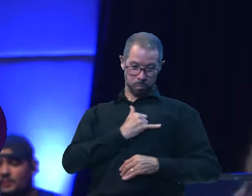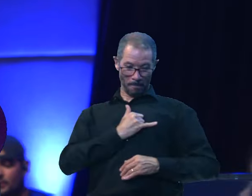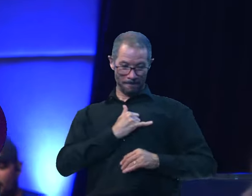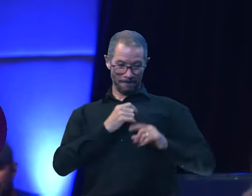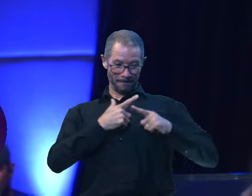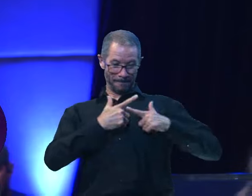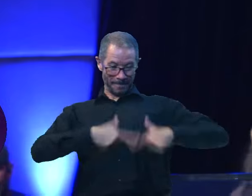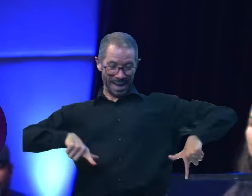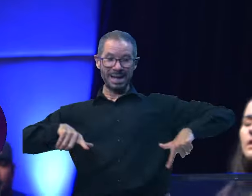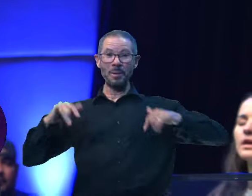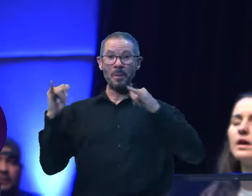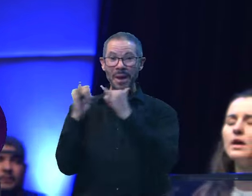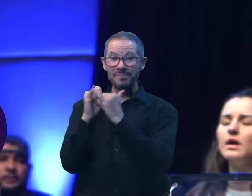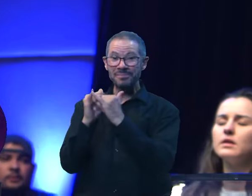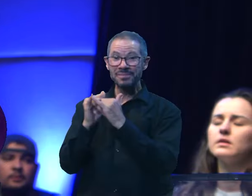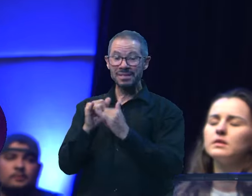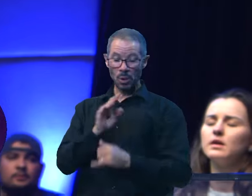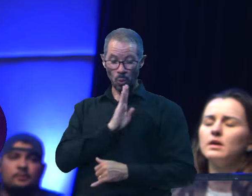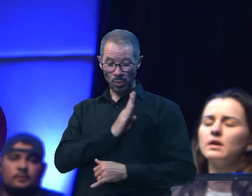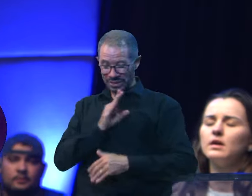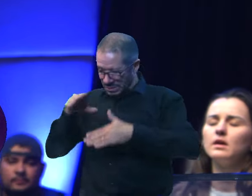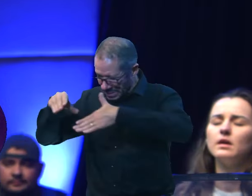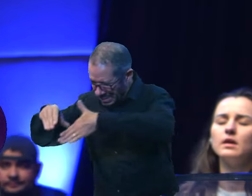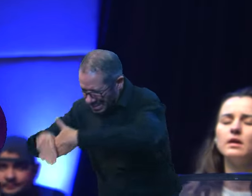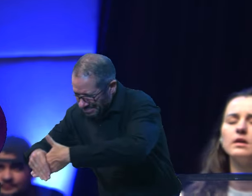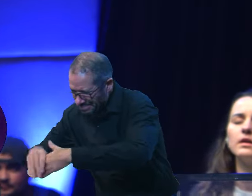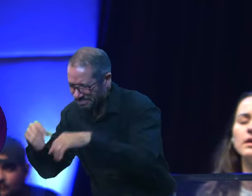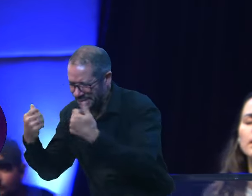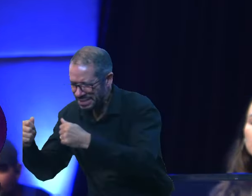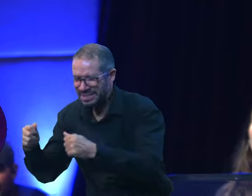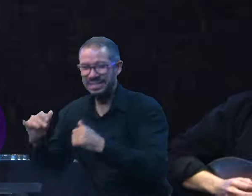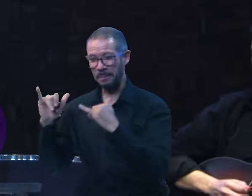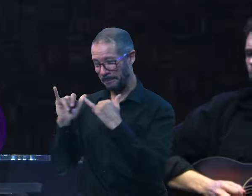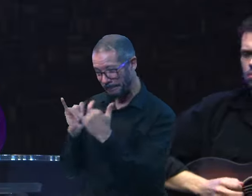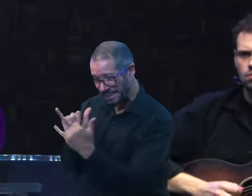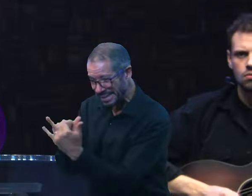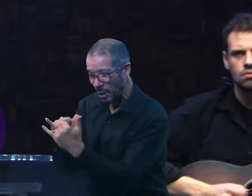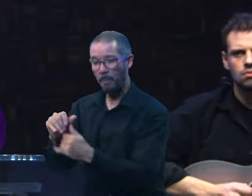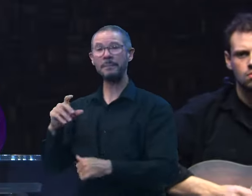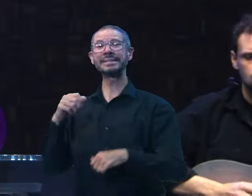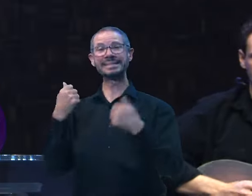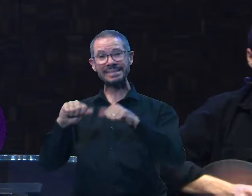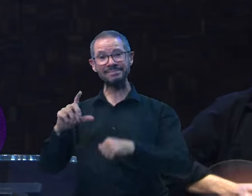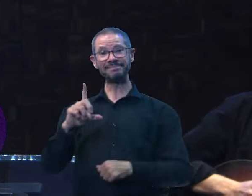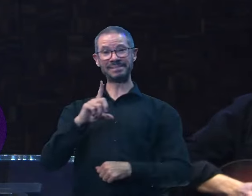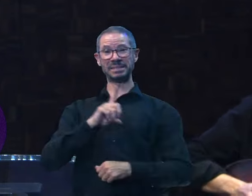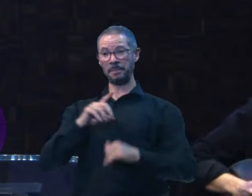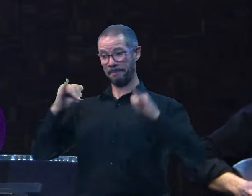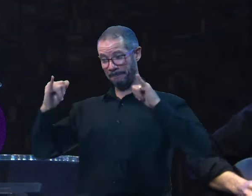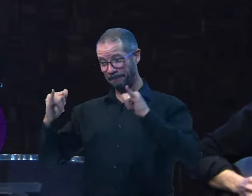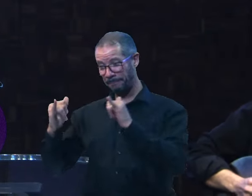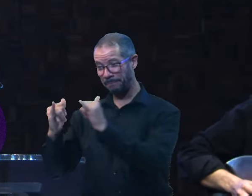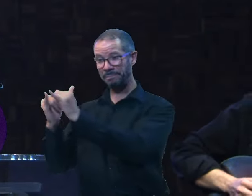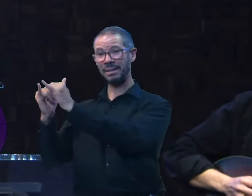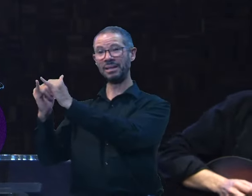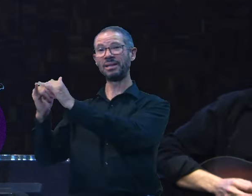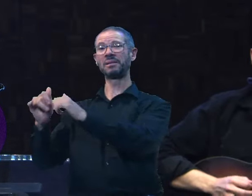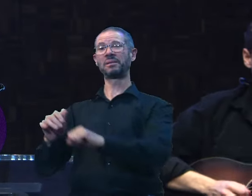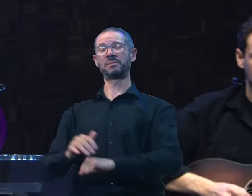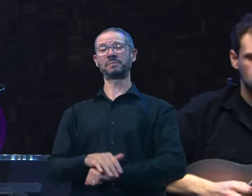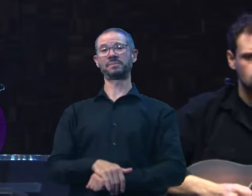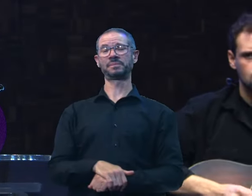Onde dá um coração quebrantado, contrito, ali precisa existir perdão. Precisa existir perdão.